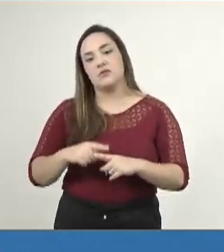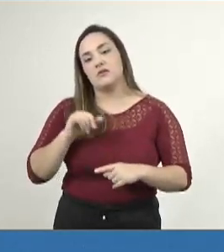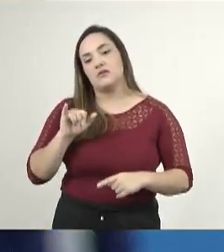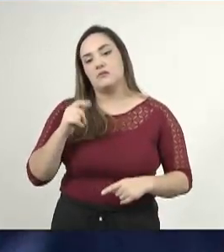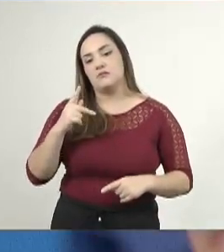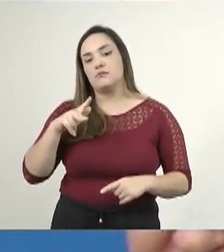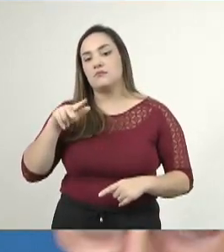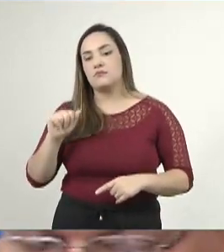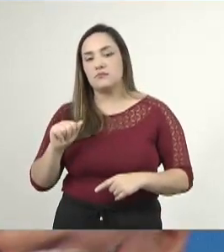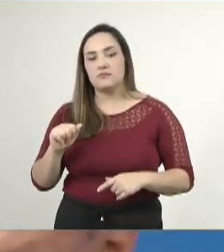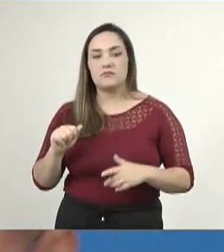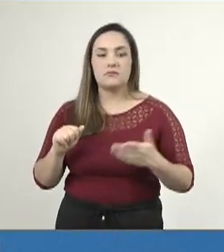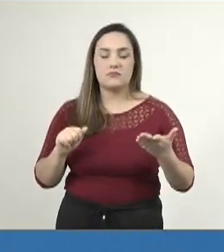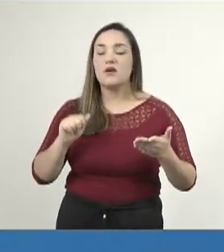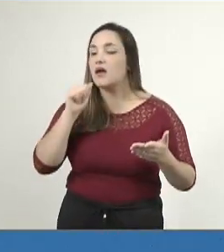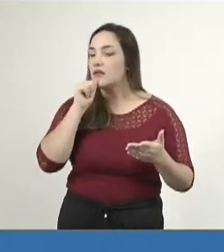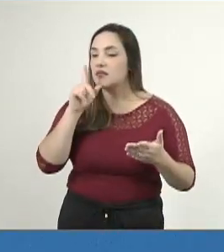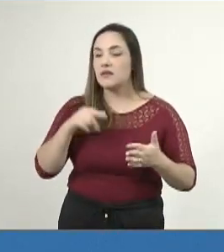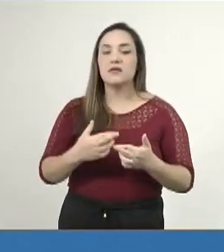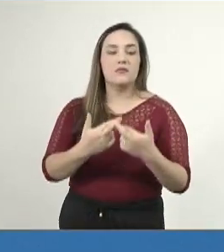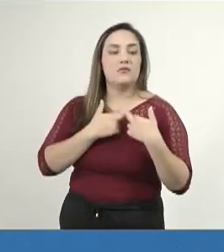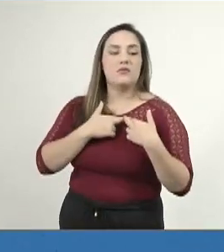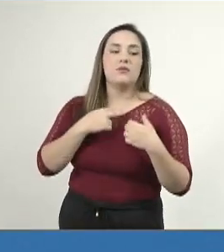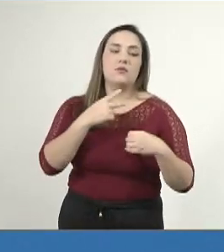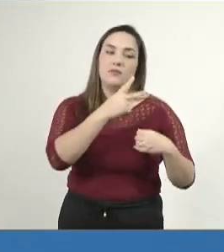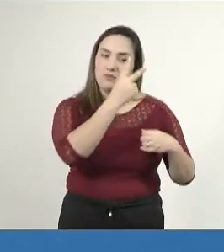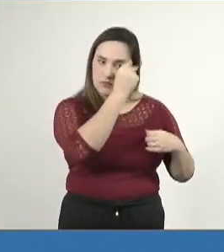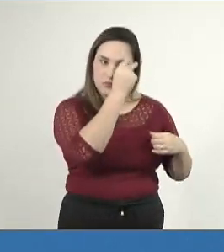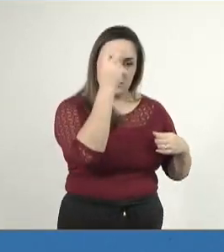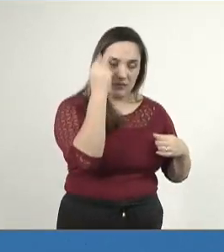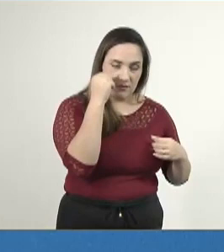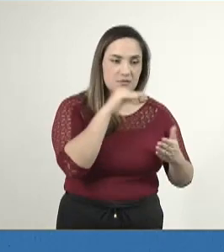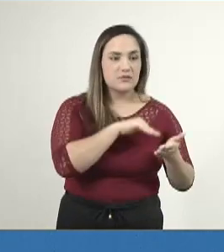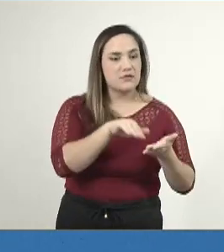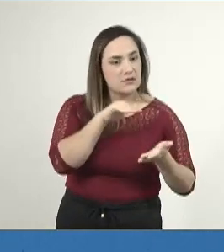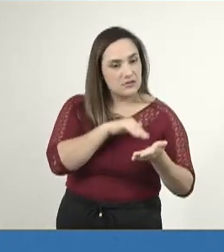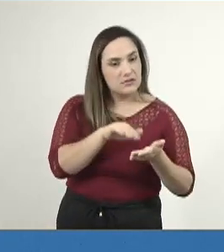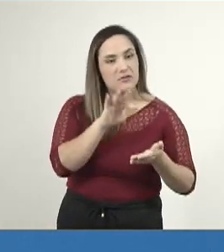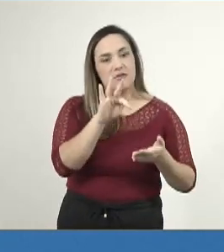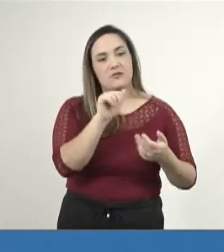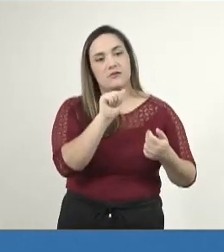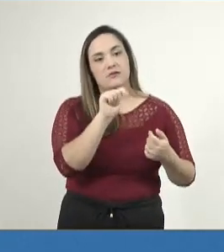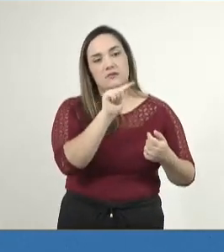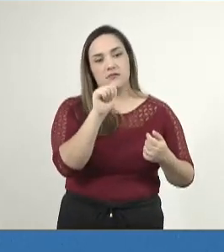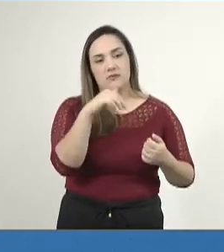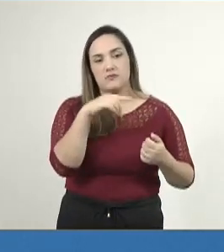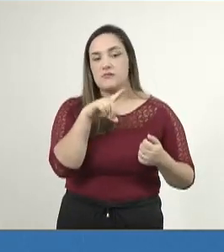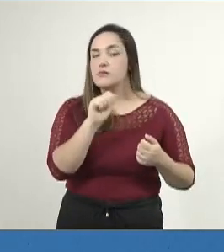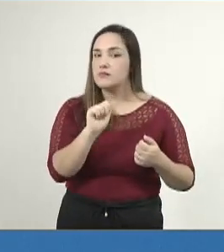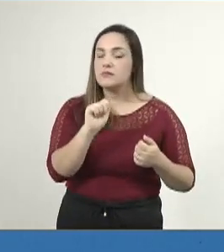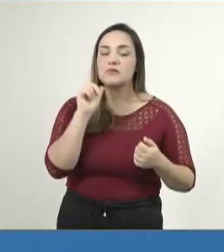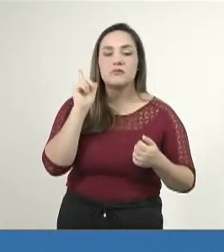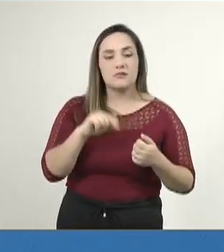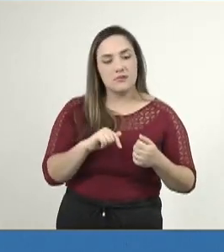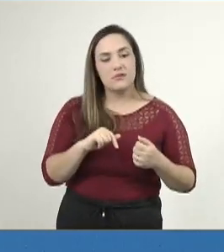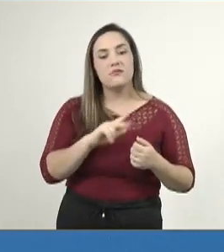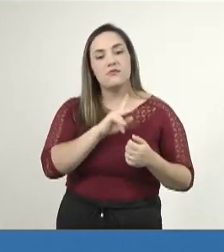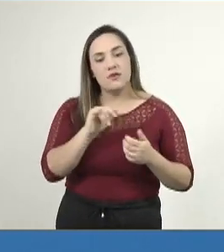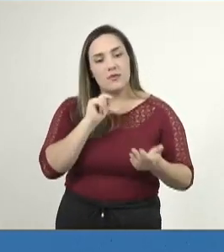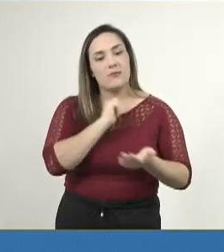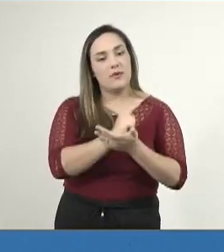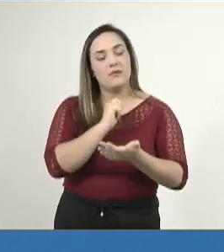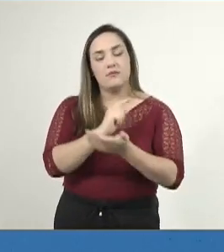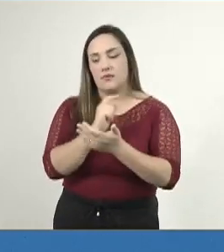IPVA continua sob a responsabilidade da Secretaria de Estado de Fazenda, Cefaz, e as parcelas incendas serão pagas